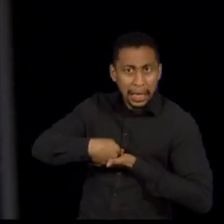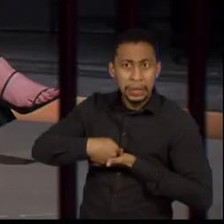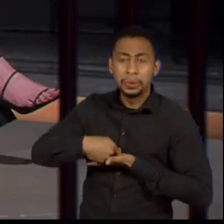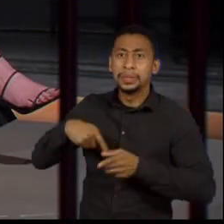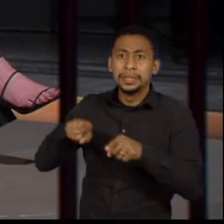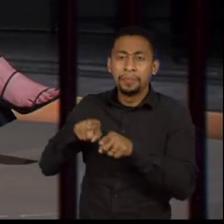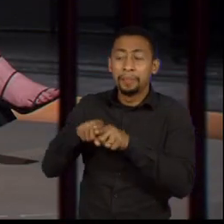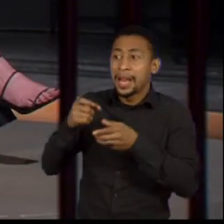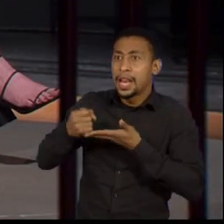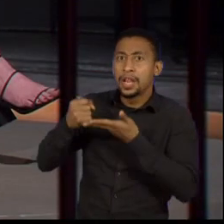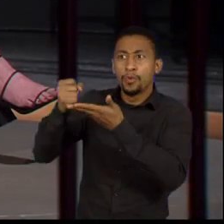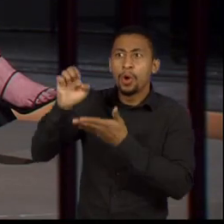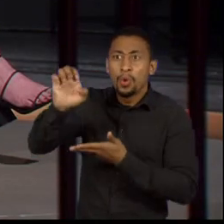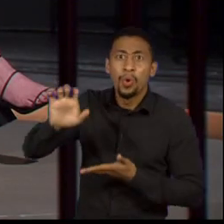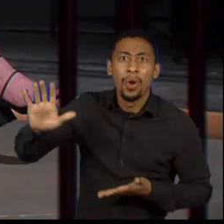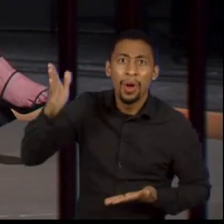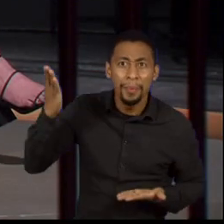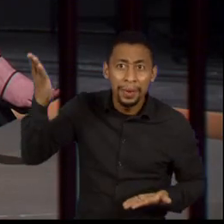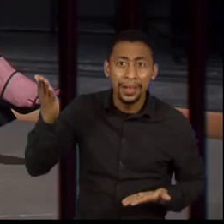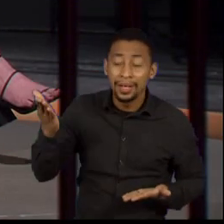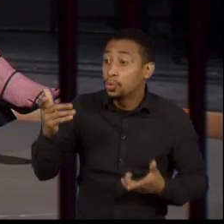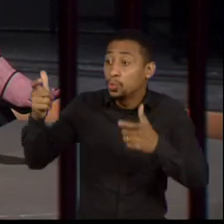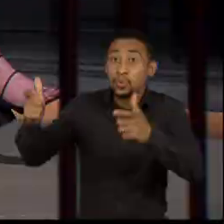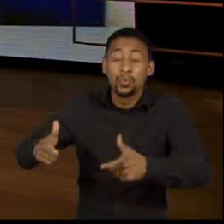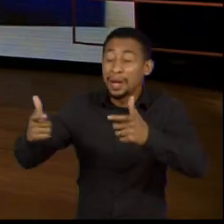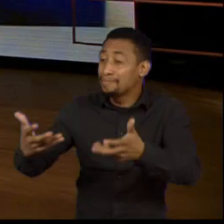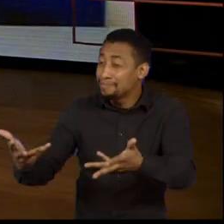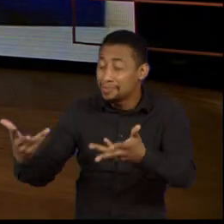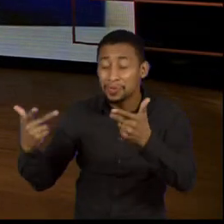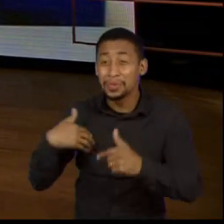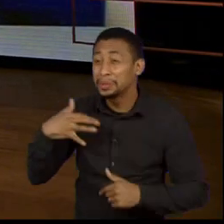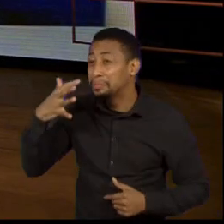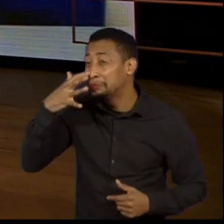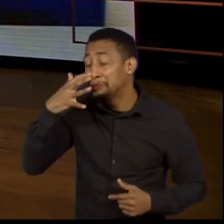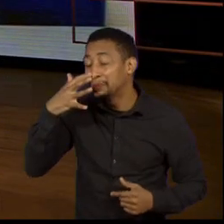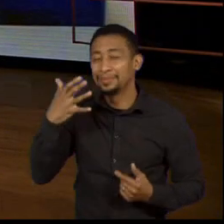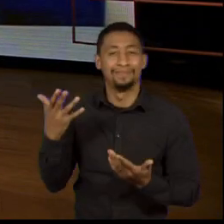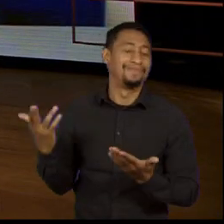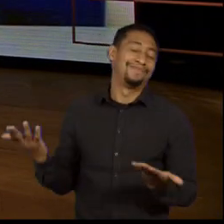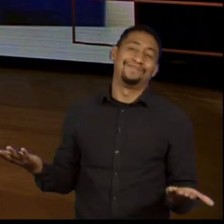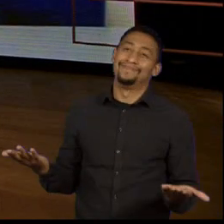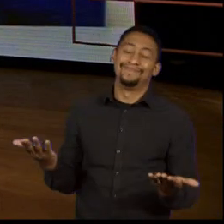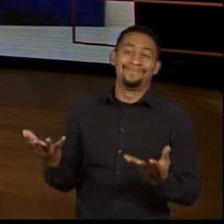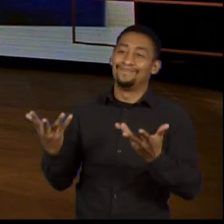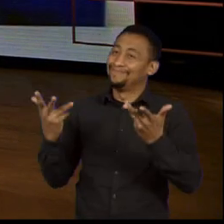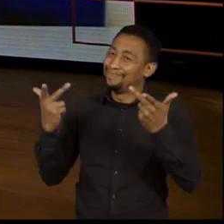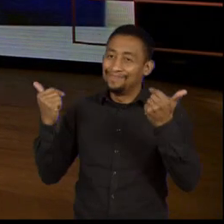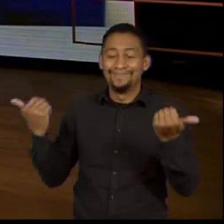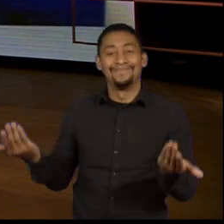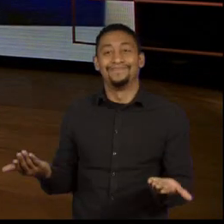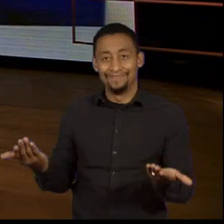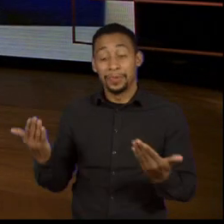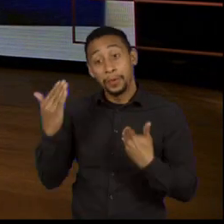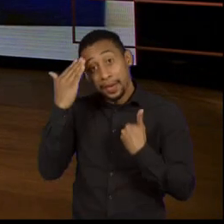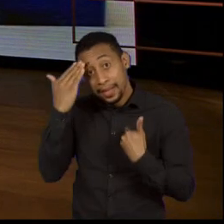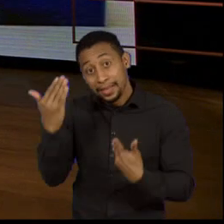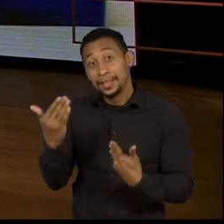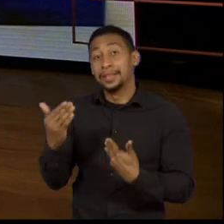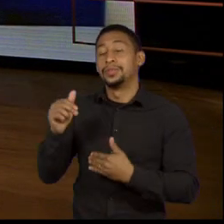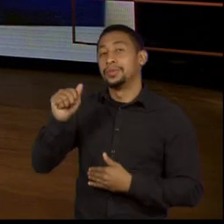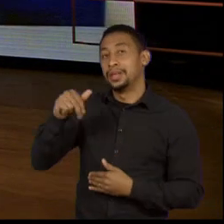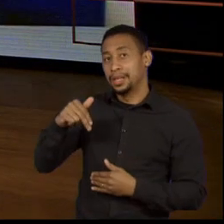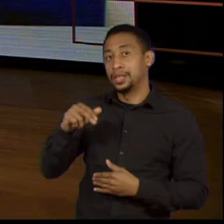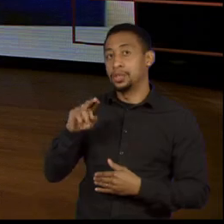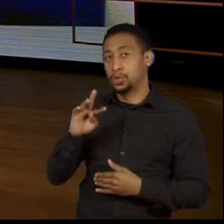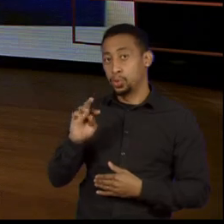eu sou fascinada até hoje... Isso não tem preço, né? Isso não tem preço. Se eu devo a Antunes e aos